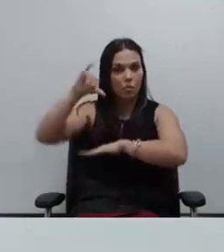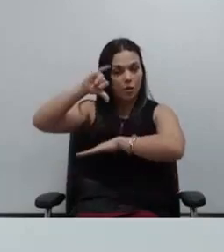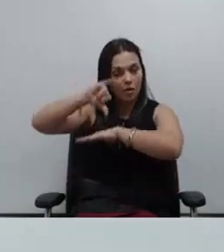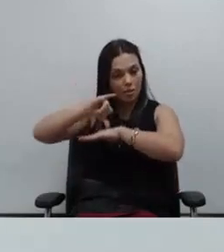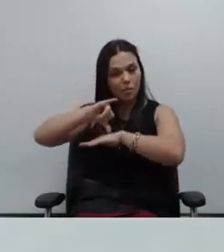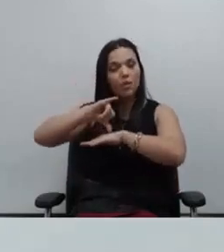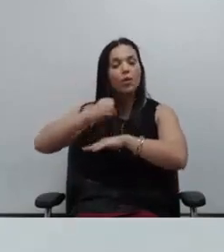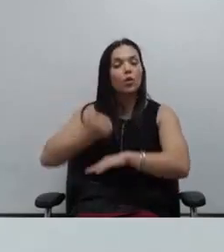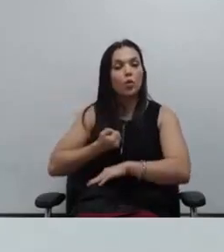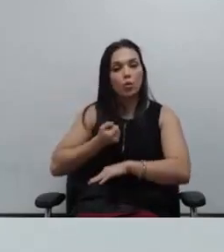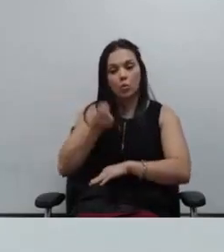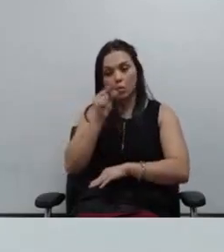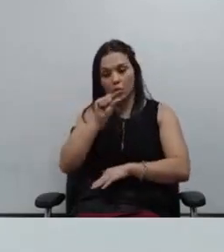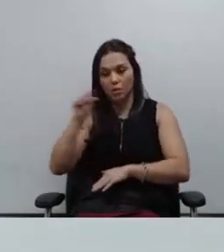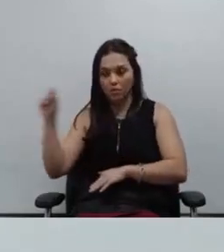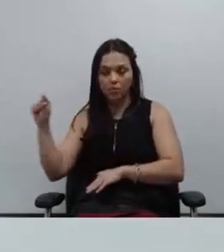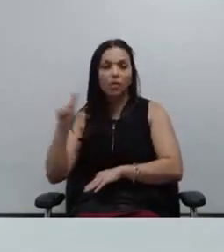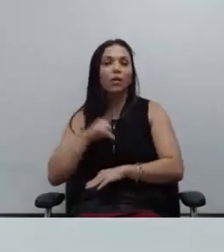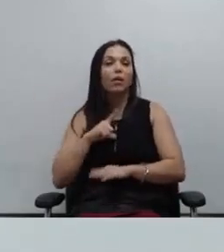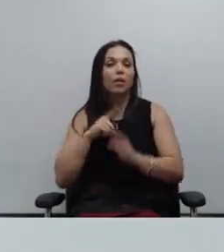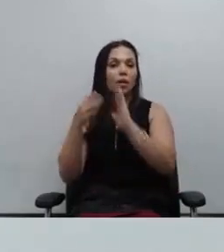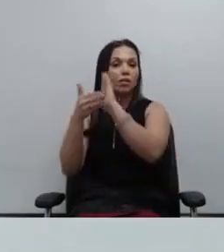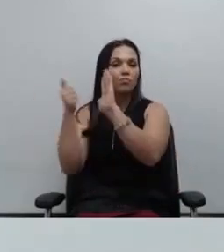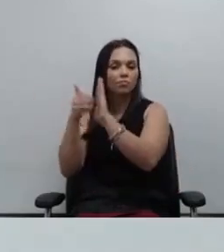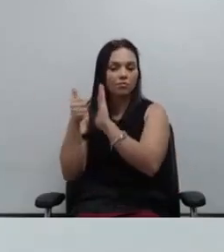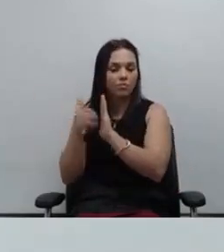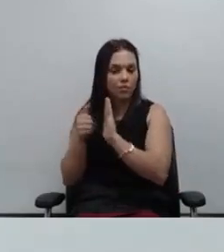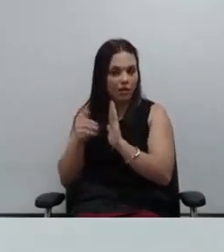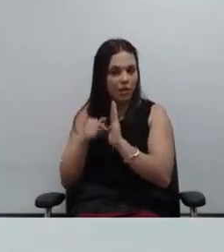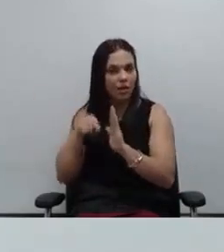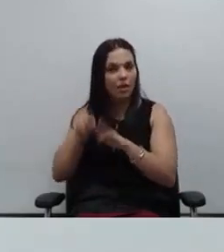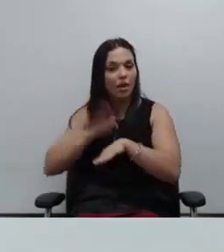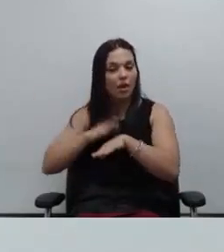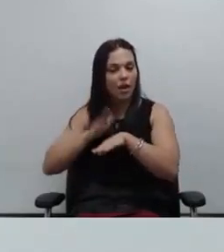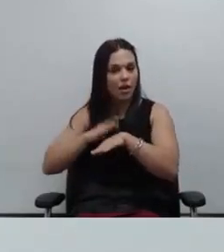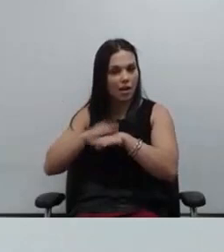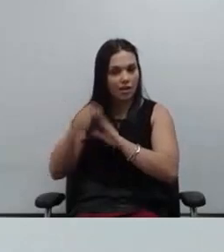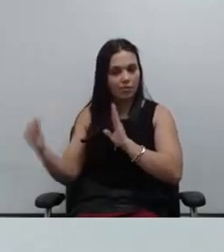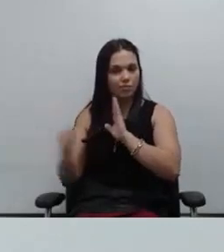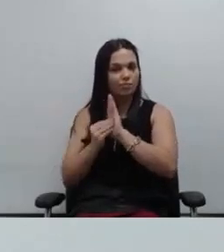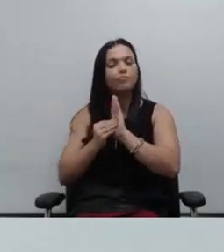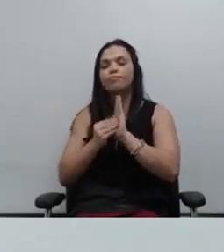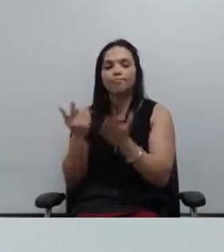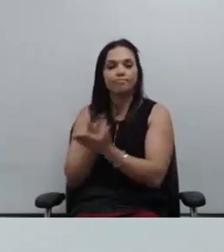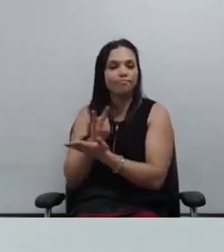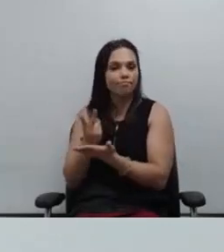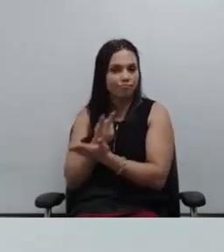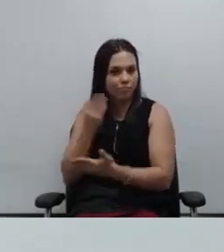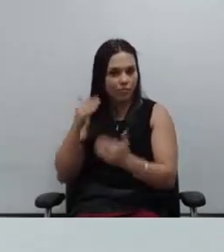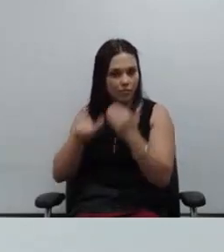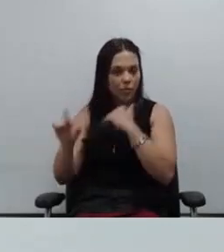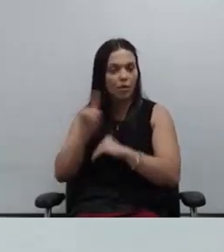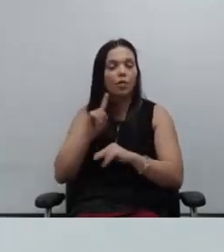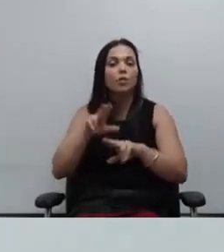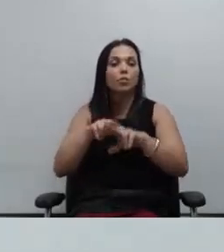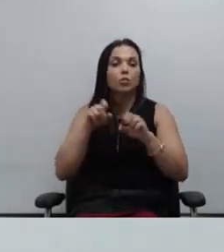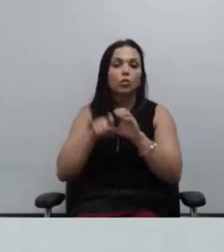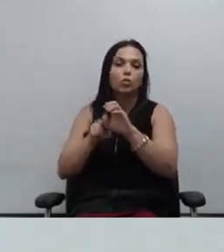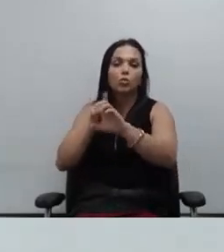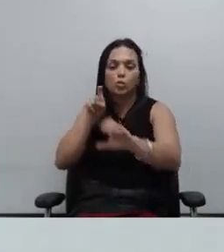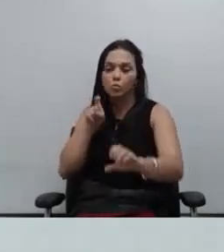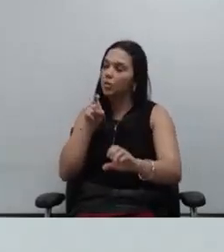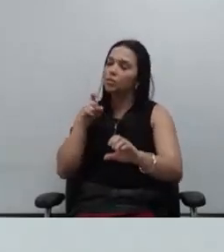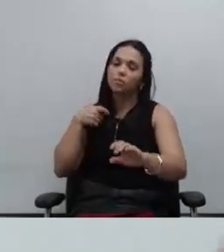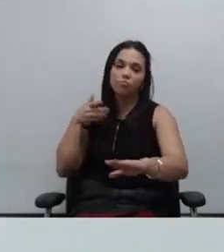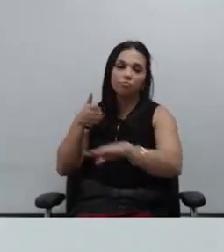cito o número do processo, sustando os efeitos do ato impugnado. Nessa mesma ocasião, o conselheiro relator Alexandre Orsi declarou a sua suspeição para o